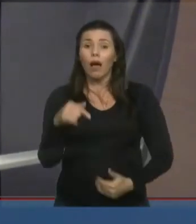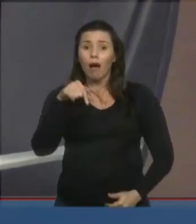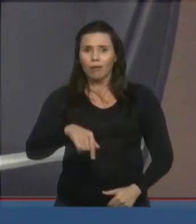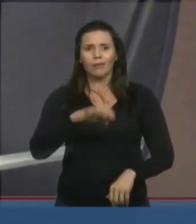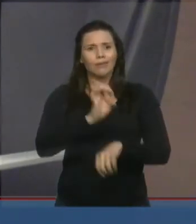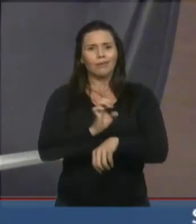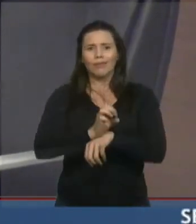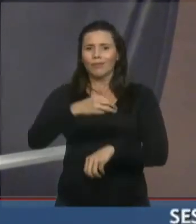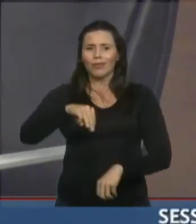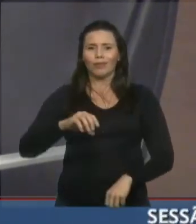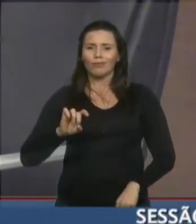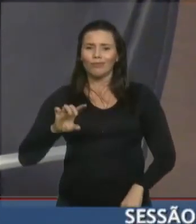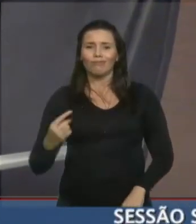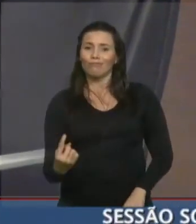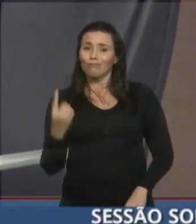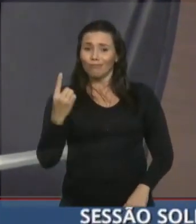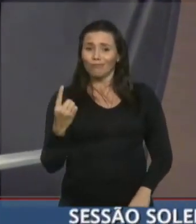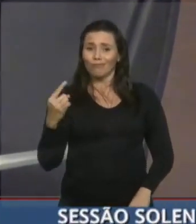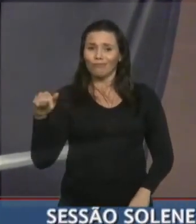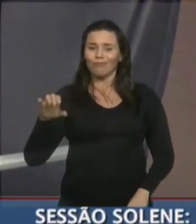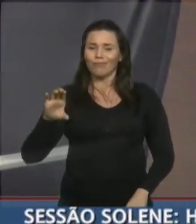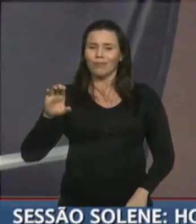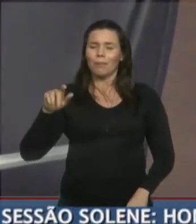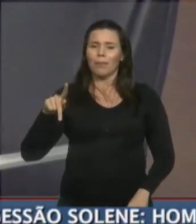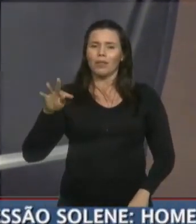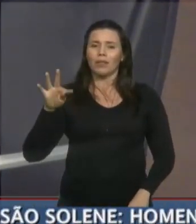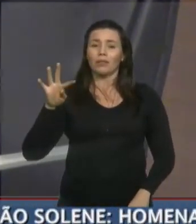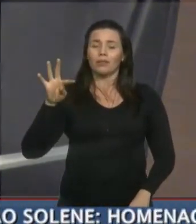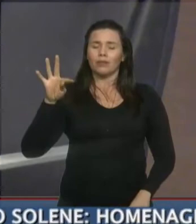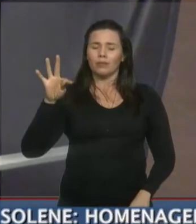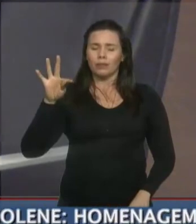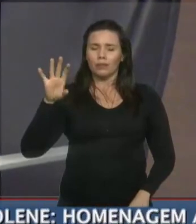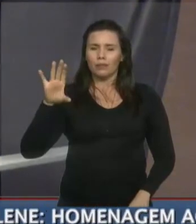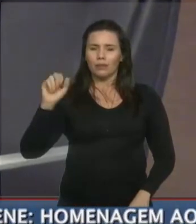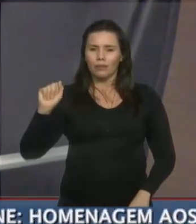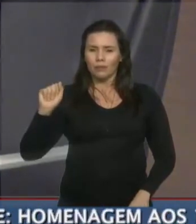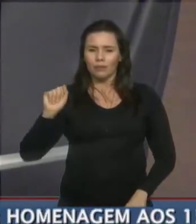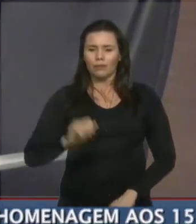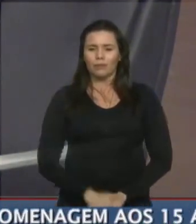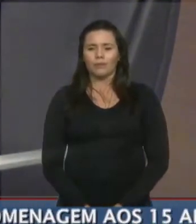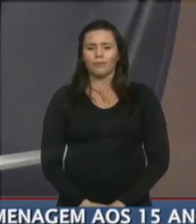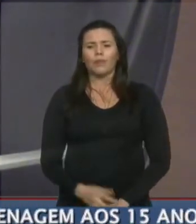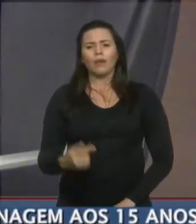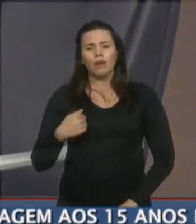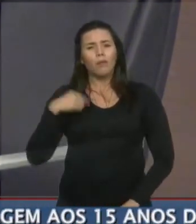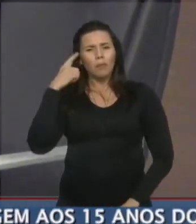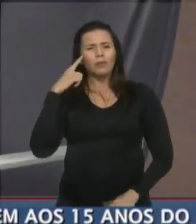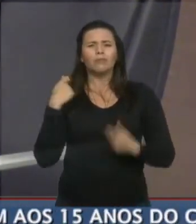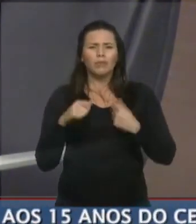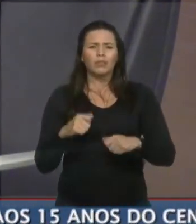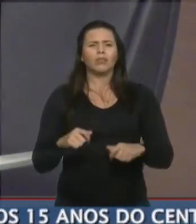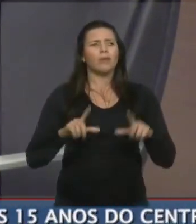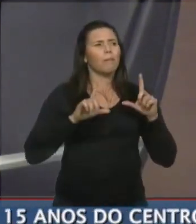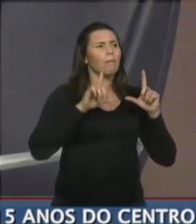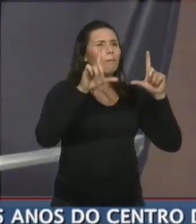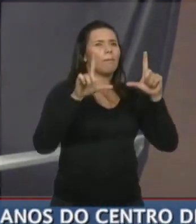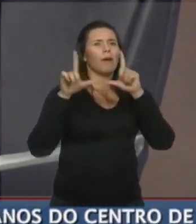resultado para que as pessoas aqui em nossa cidade elas possam ver, pois, infelizmente, dá mais